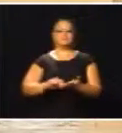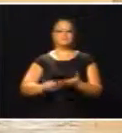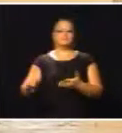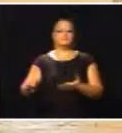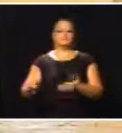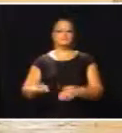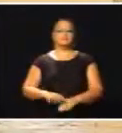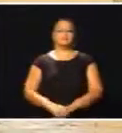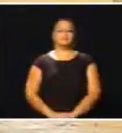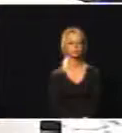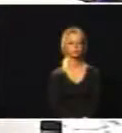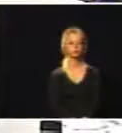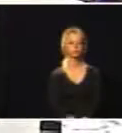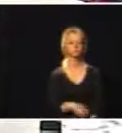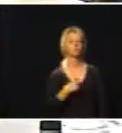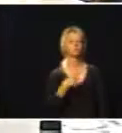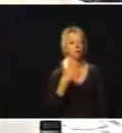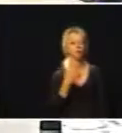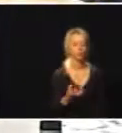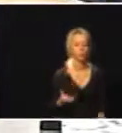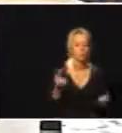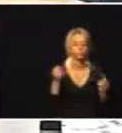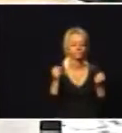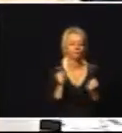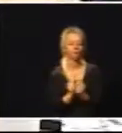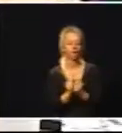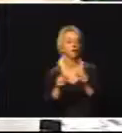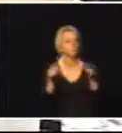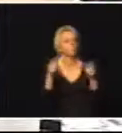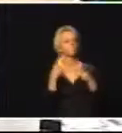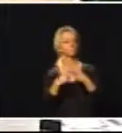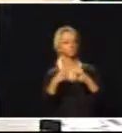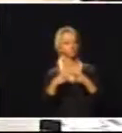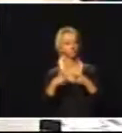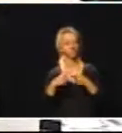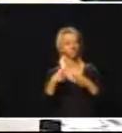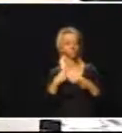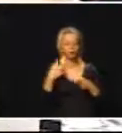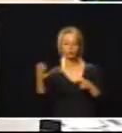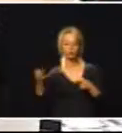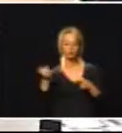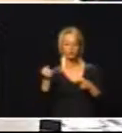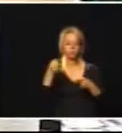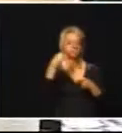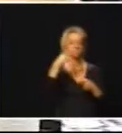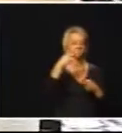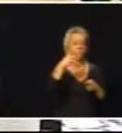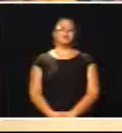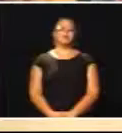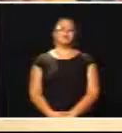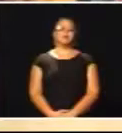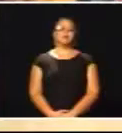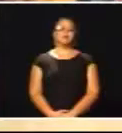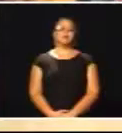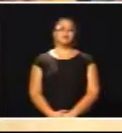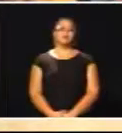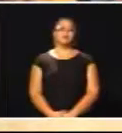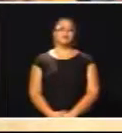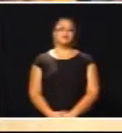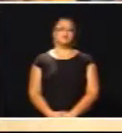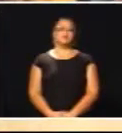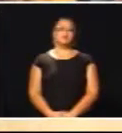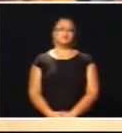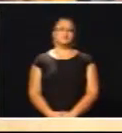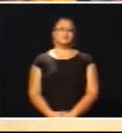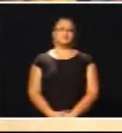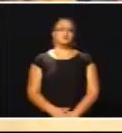vai promover no início de outubro debates e palestras sobre os direitos de quem já está na melhor idade o plenário também